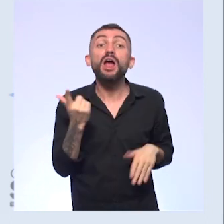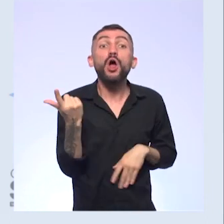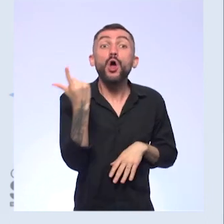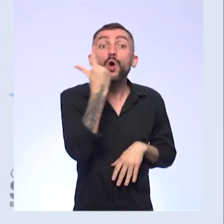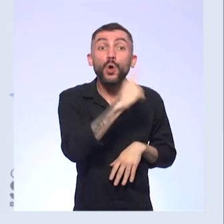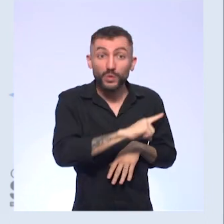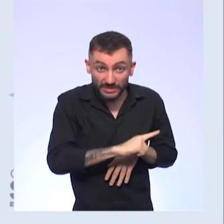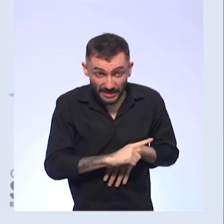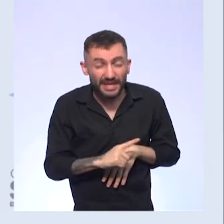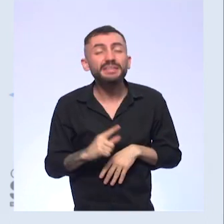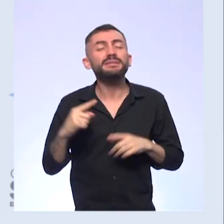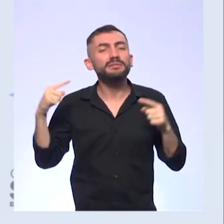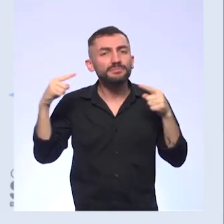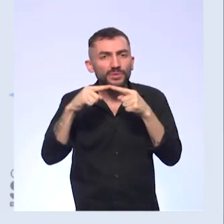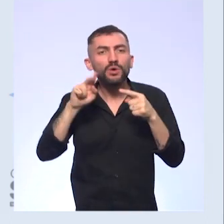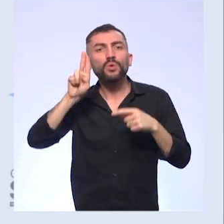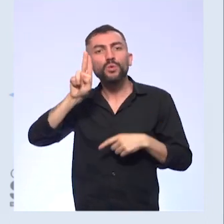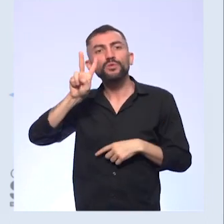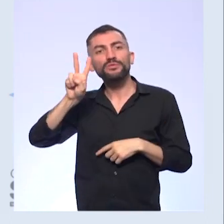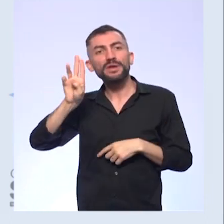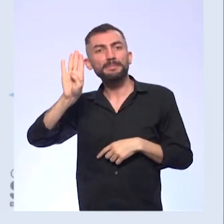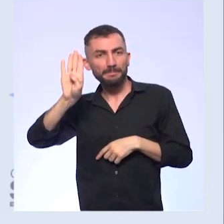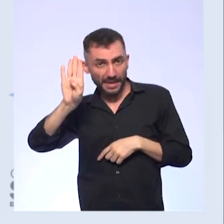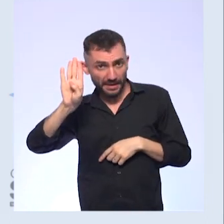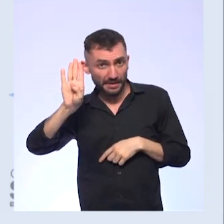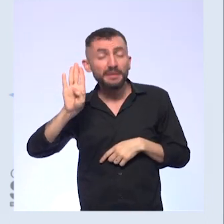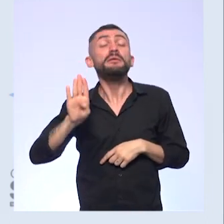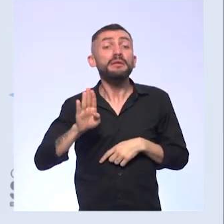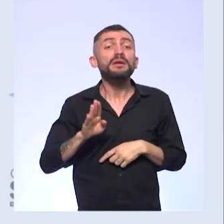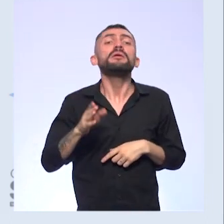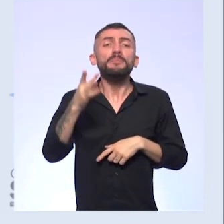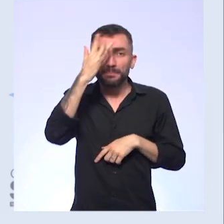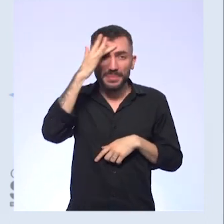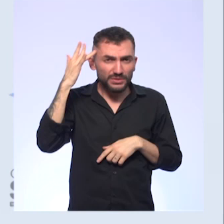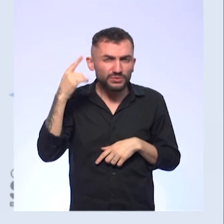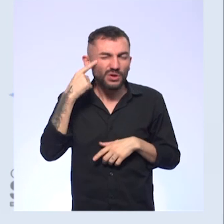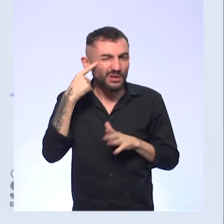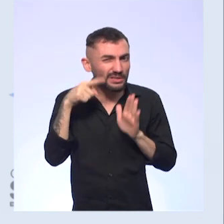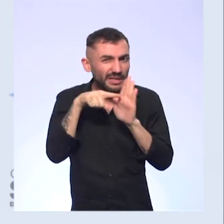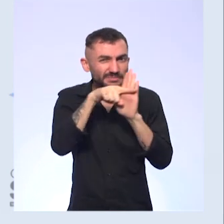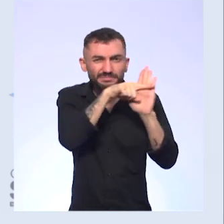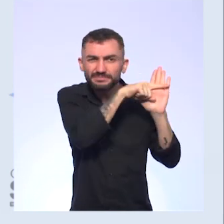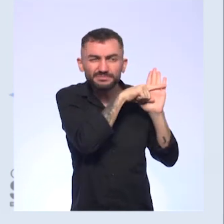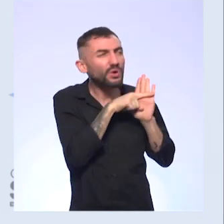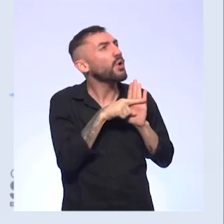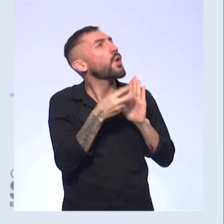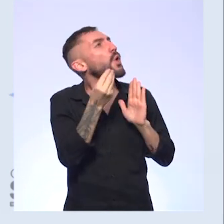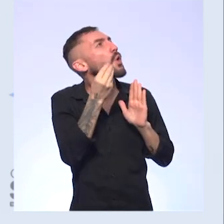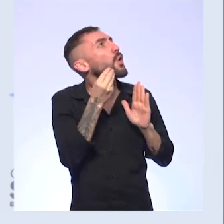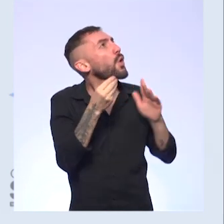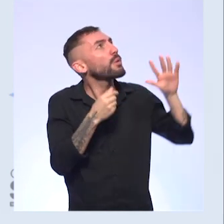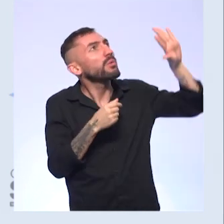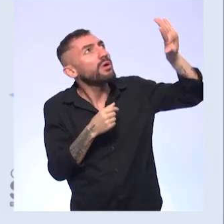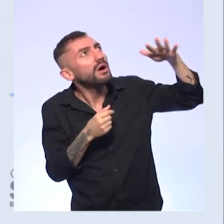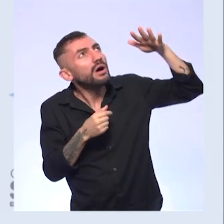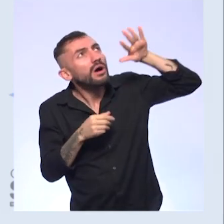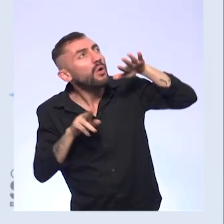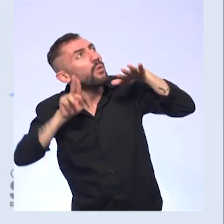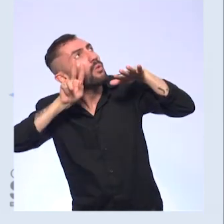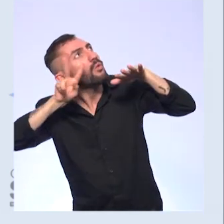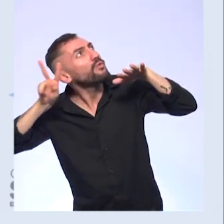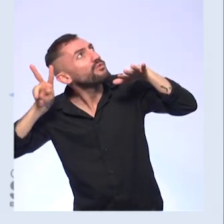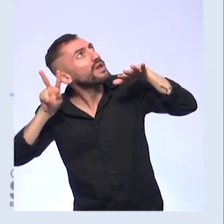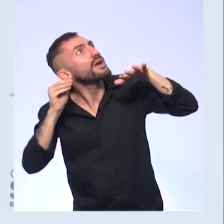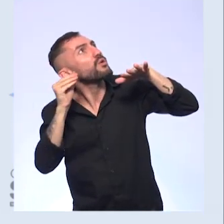máxima na faixa um bebê uma pessoa analisou os espectros de absorção da radiação ultravioleta